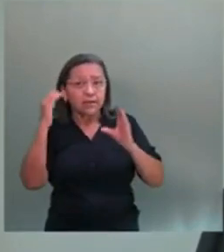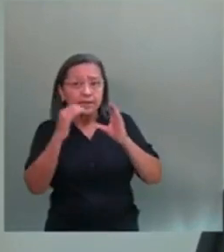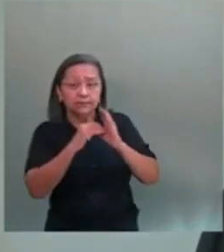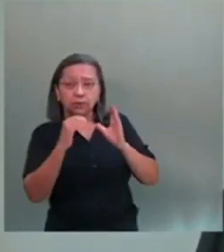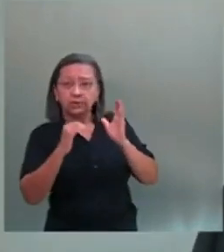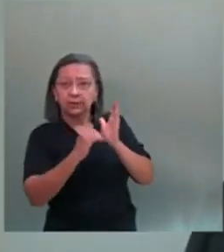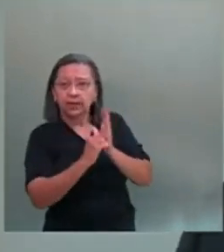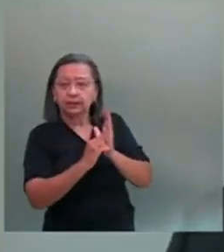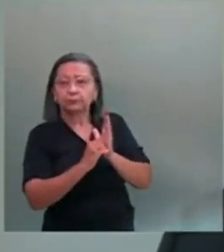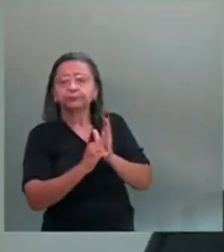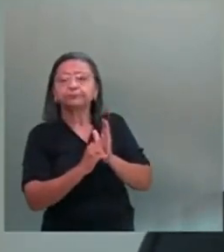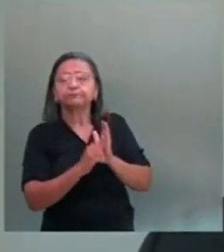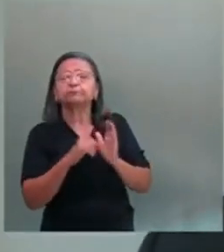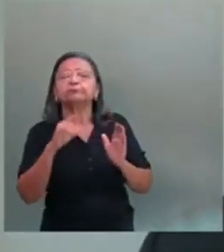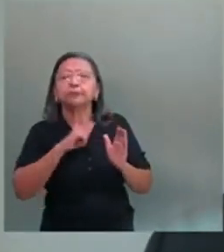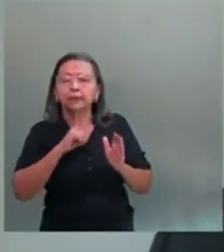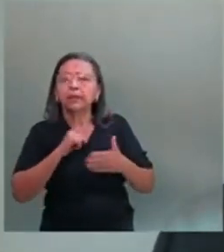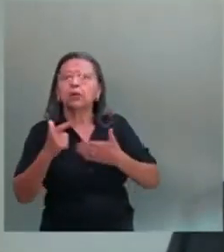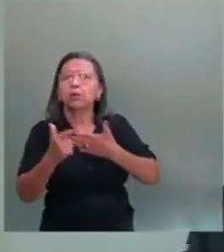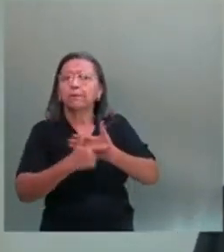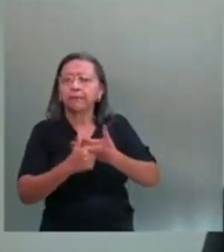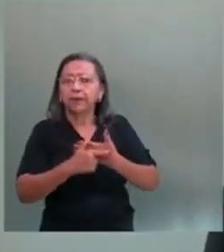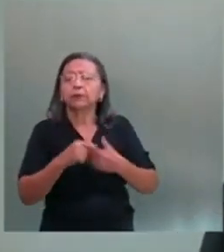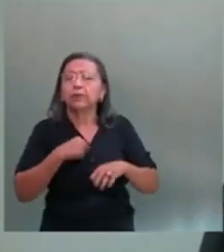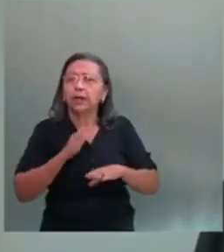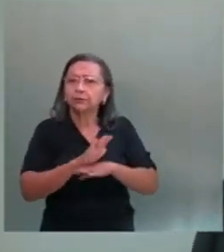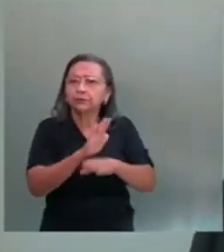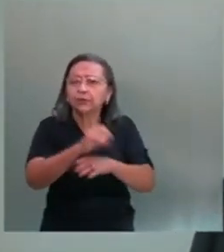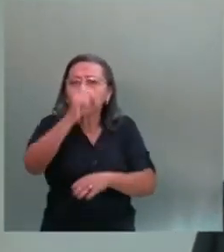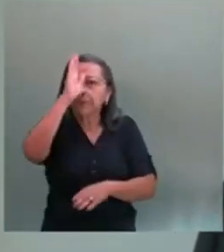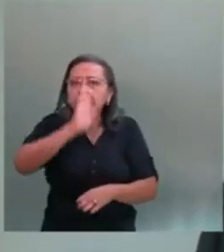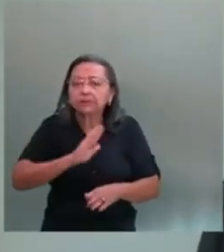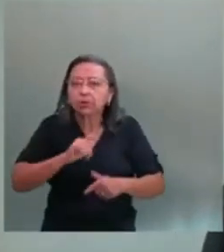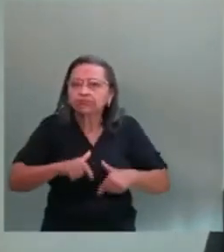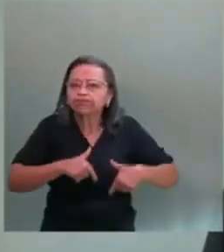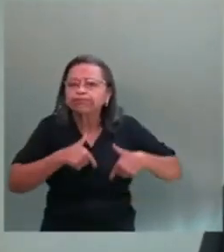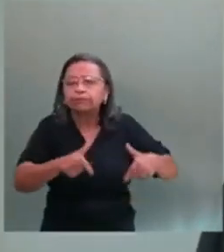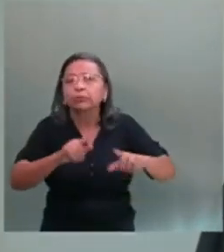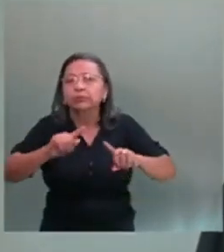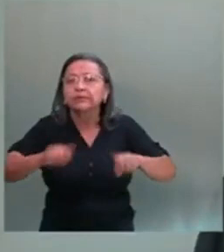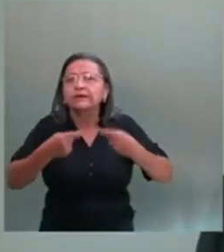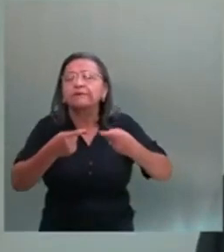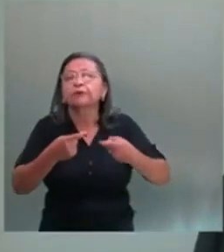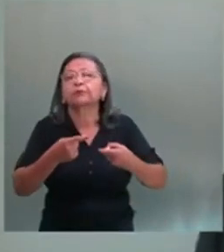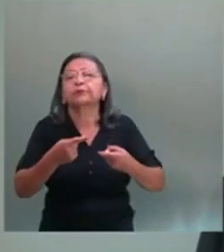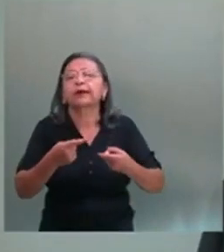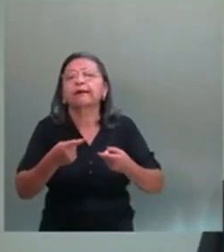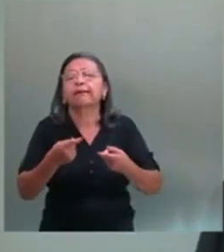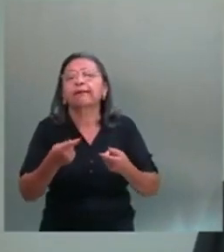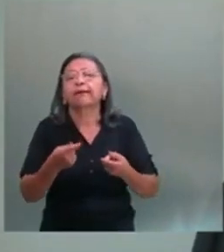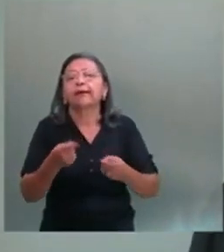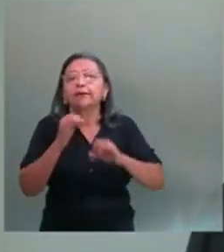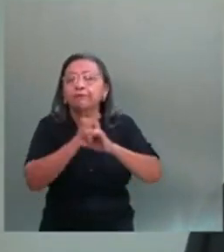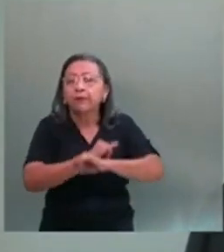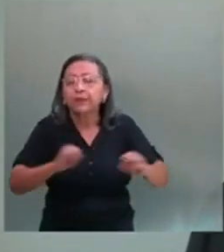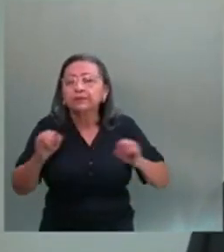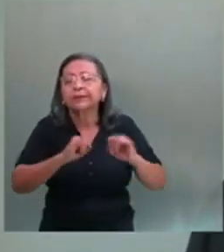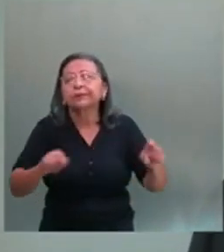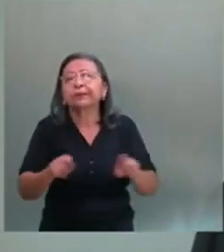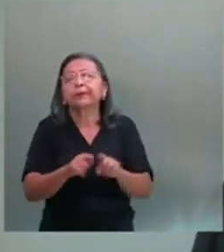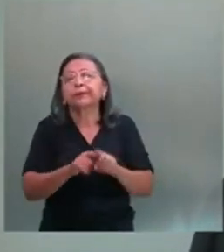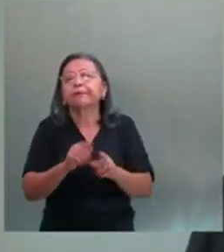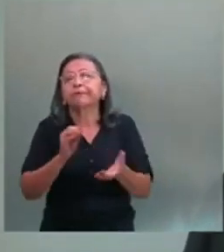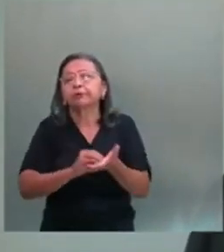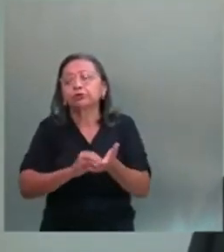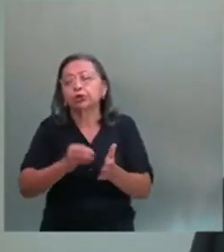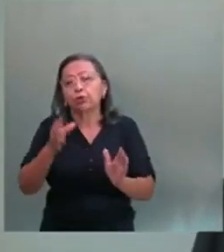a agência e a Rádio Senado têm o papel e estão ajudando o Brasil a enfrentar o desafio da informação, do desconhecimento, e esse desafio é muito